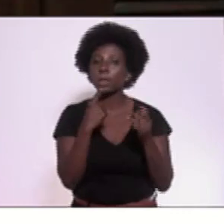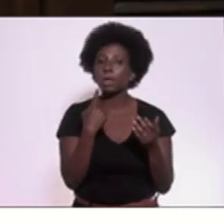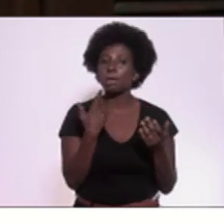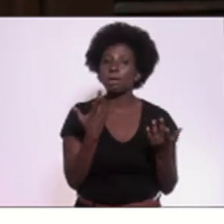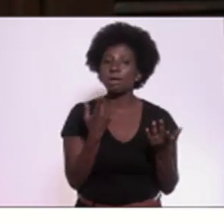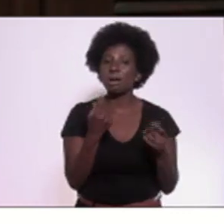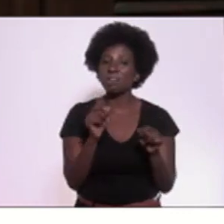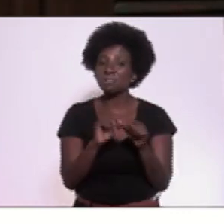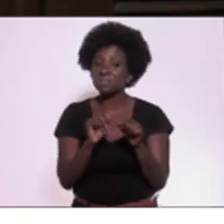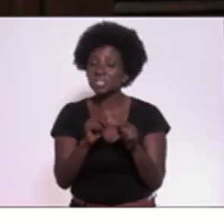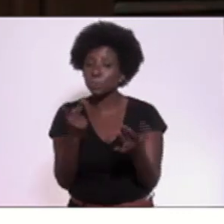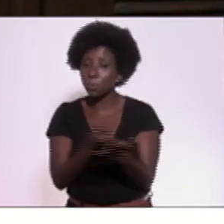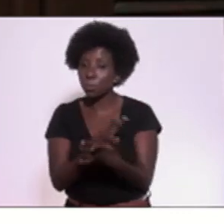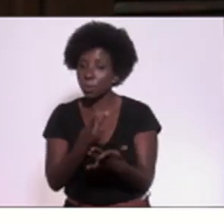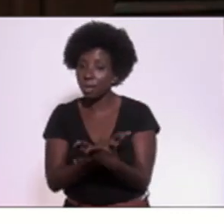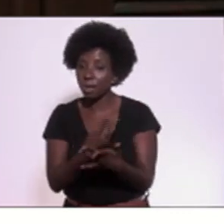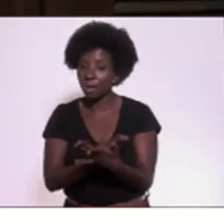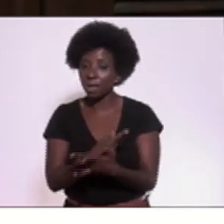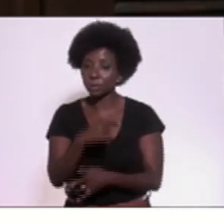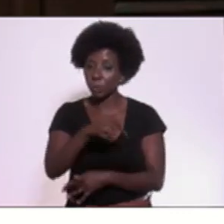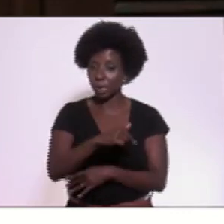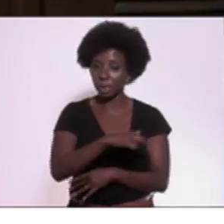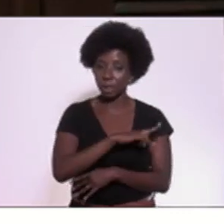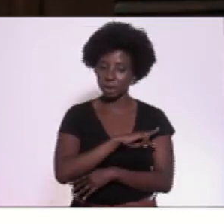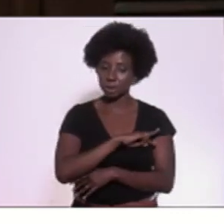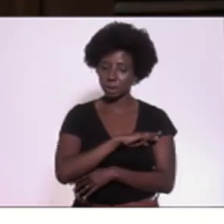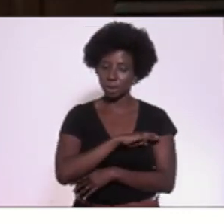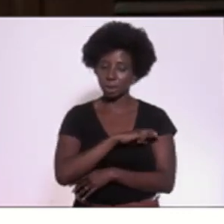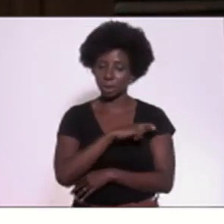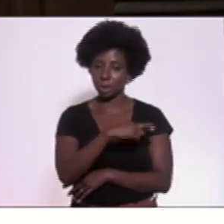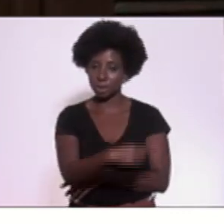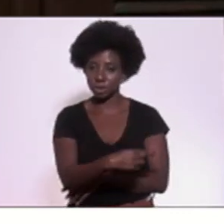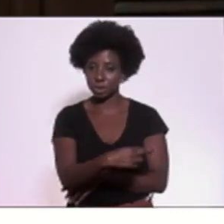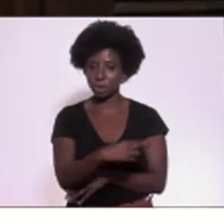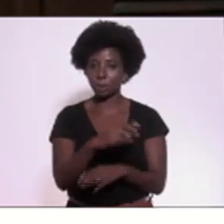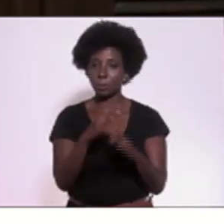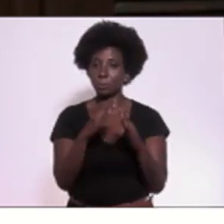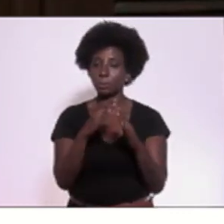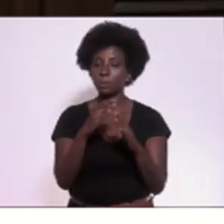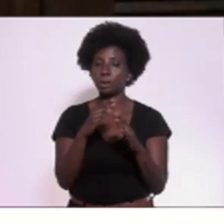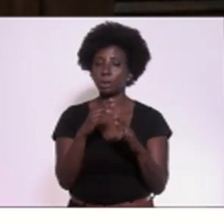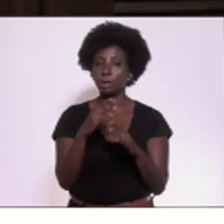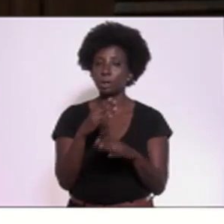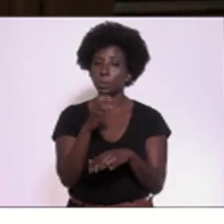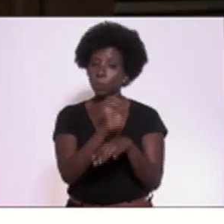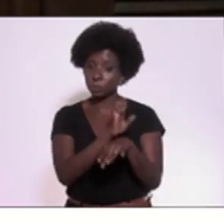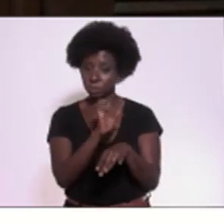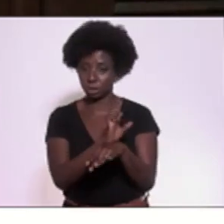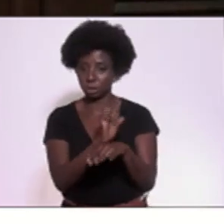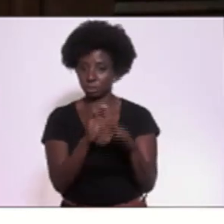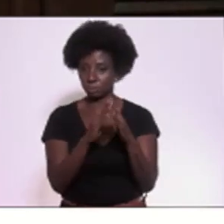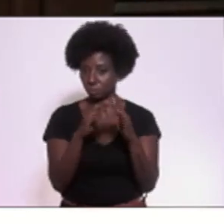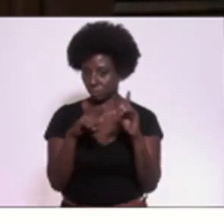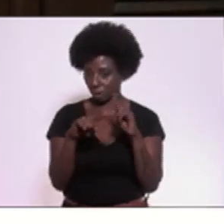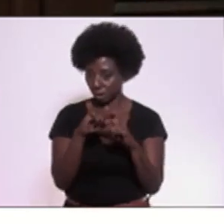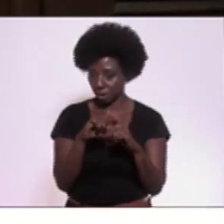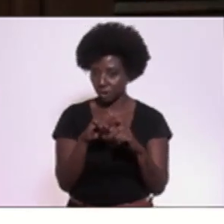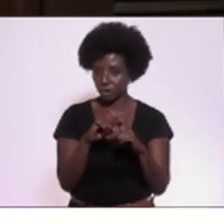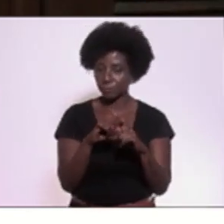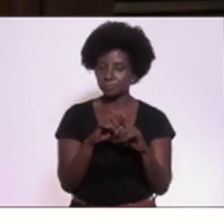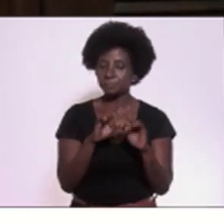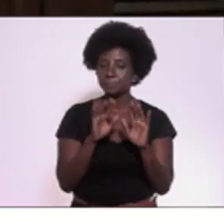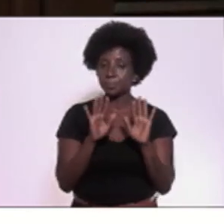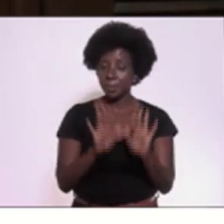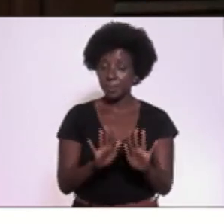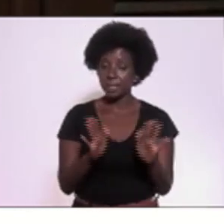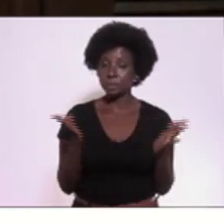da igreja com a política, igreja com o Estado, veja só. Mas a minha fala de hoje, para além